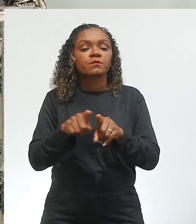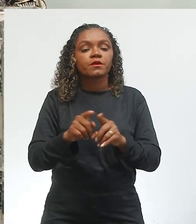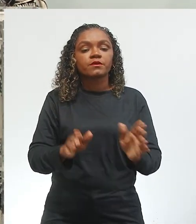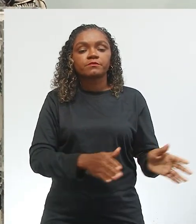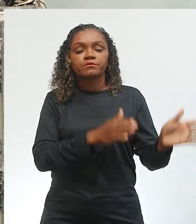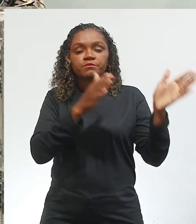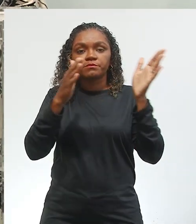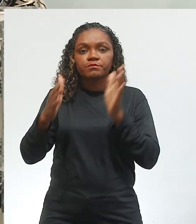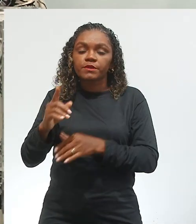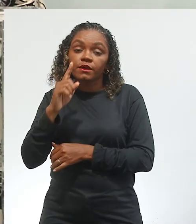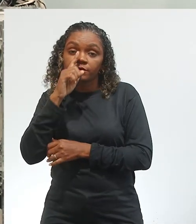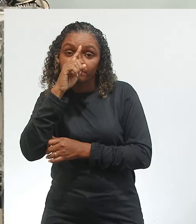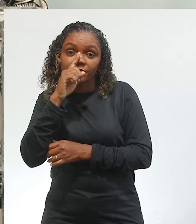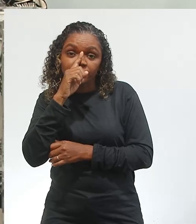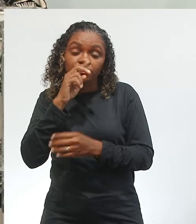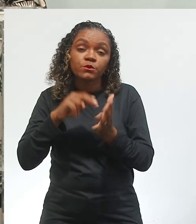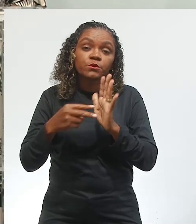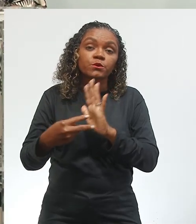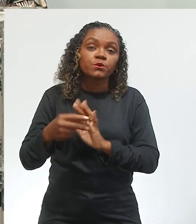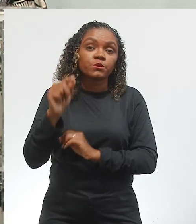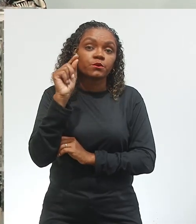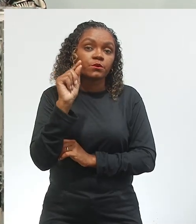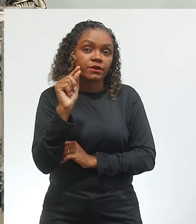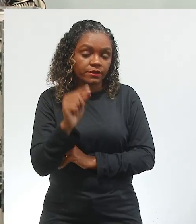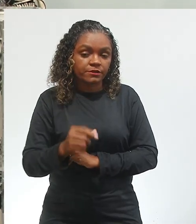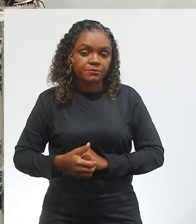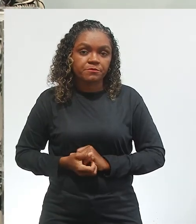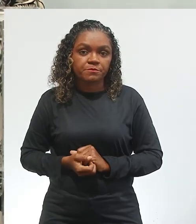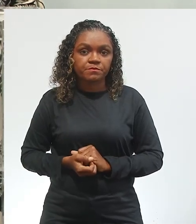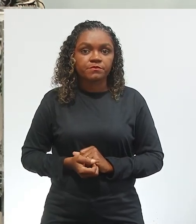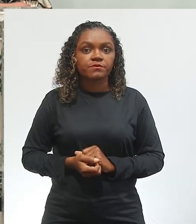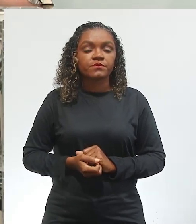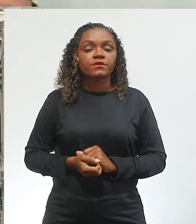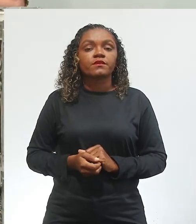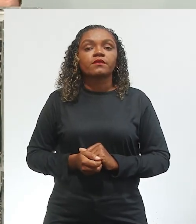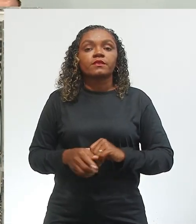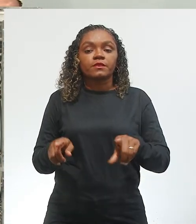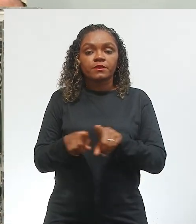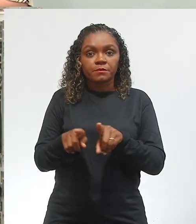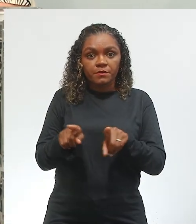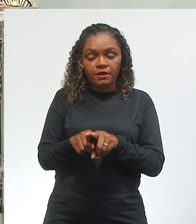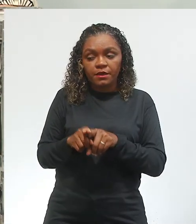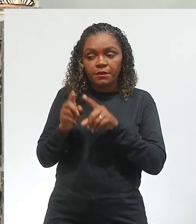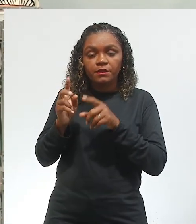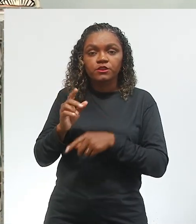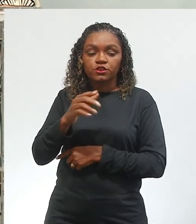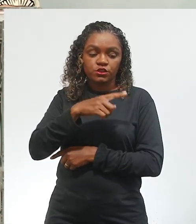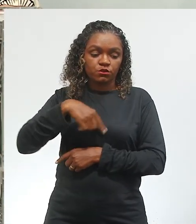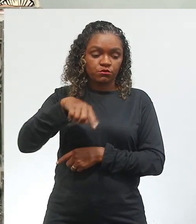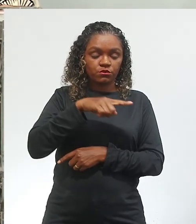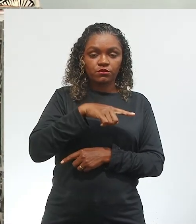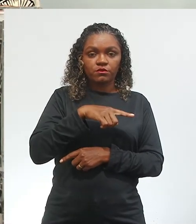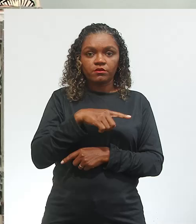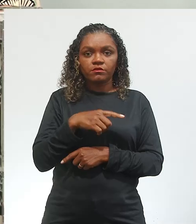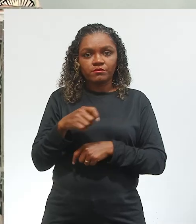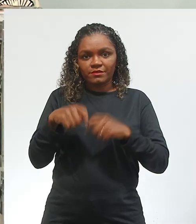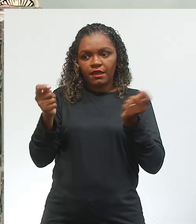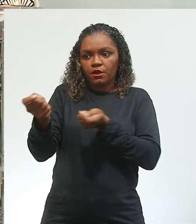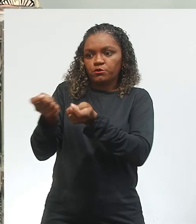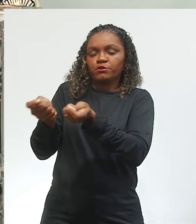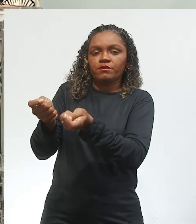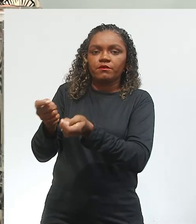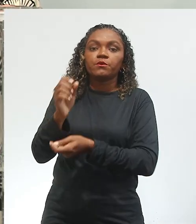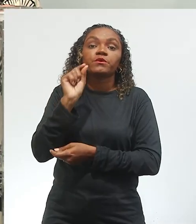né? E as ameaças é aquilo que também do lado externo, né, a qual a gente não tem